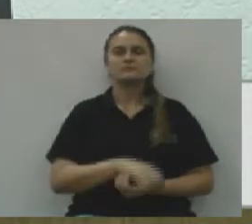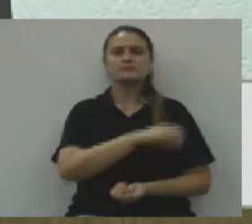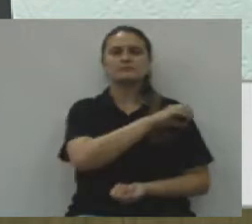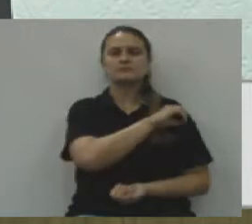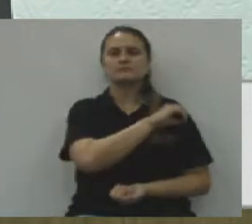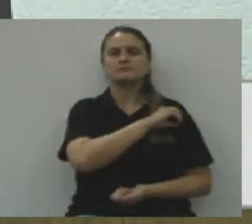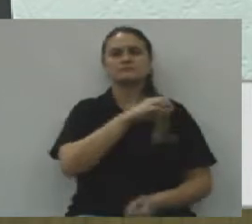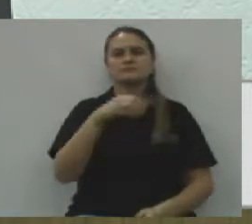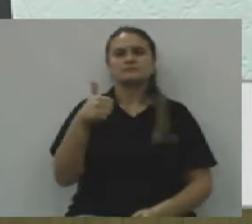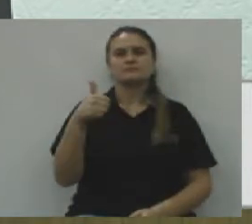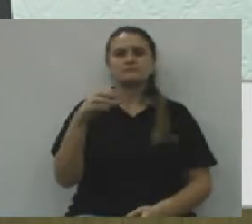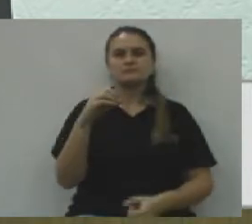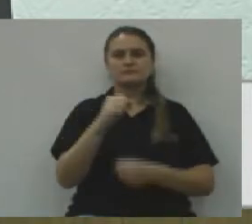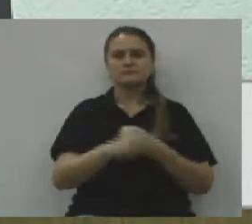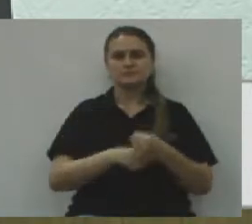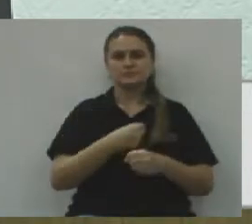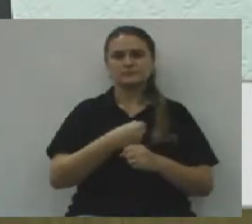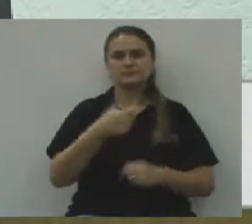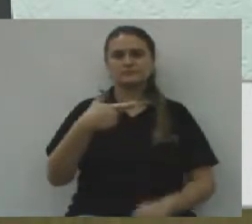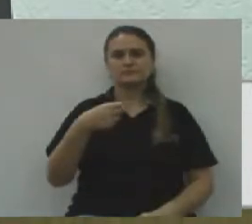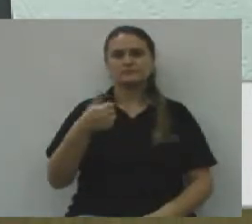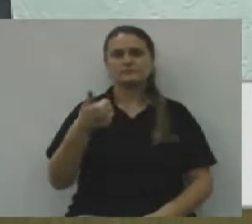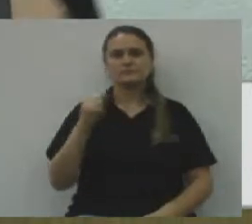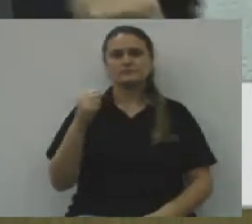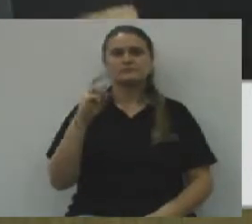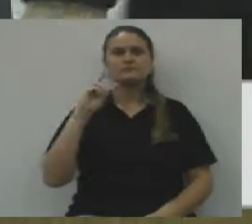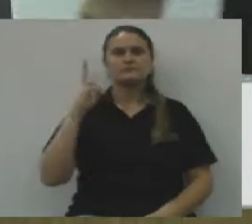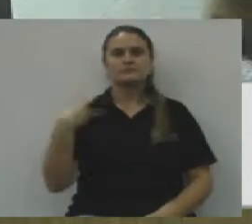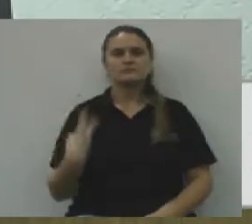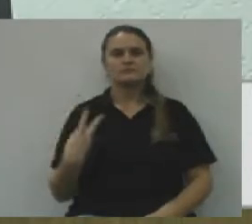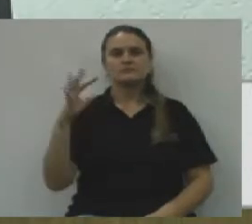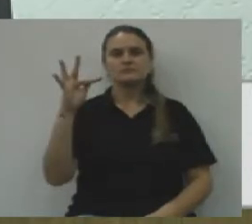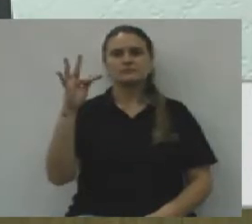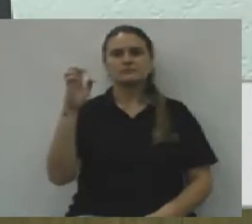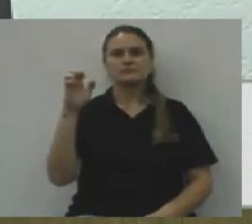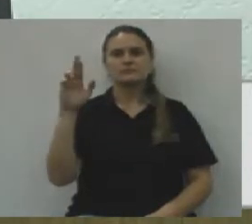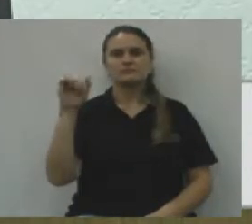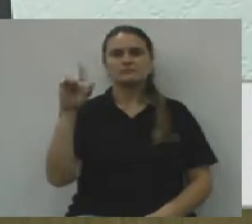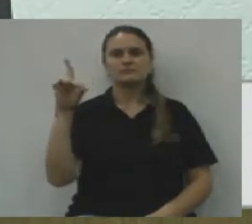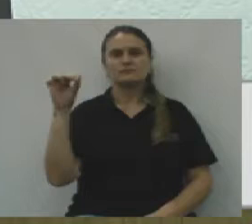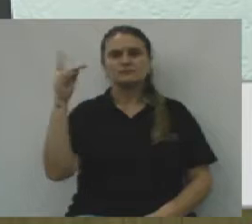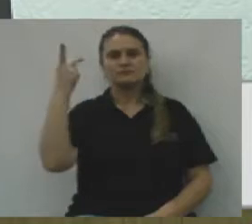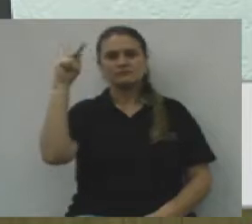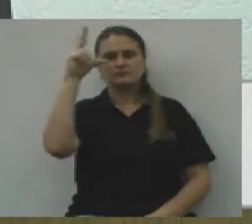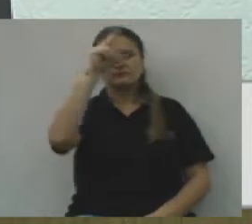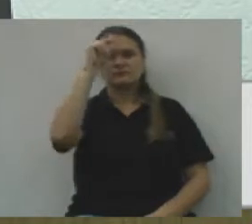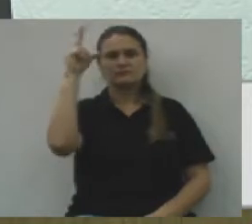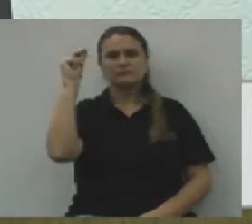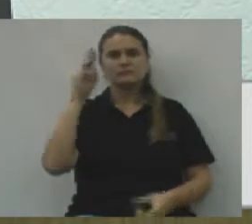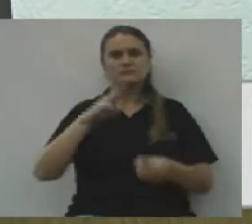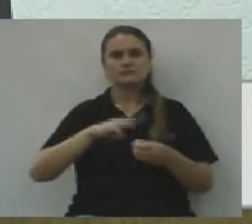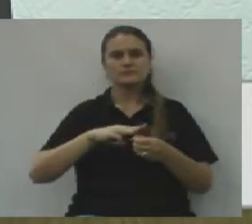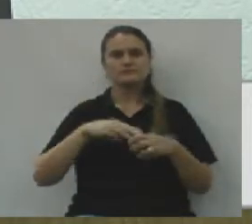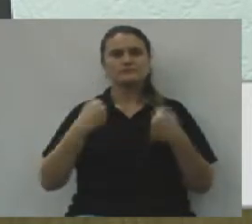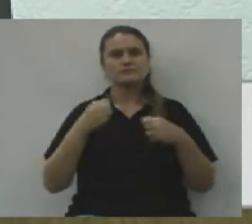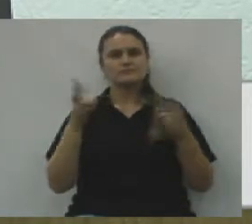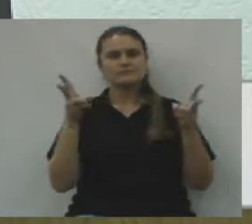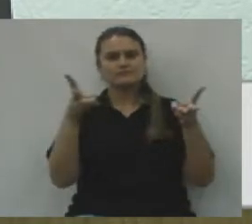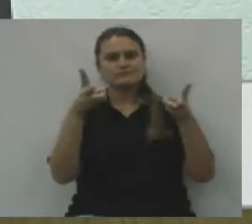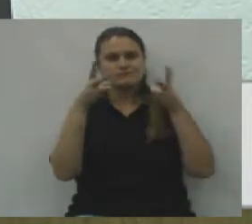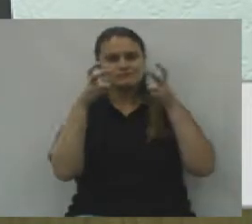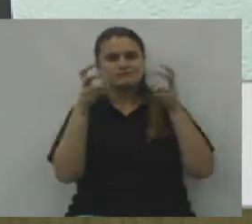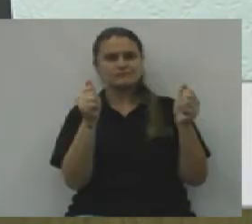Número 10/2018, do vereador Fernando Edgar Vir, ao senhor prefeito municipal, verifique